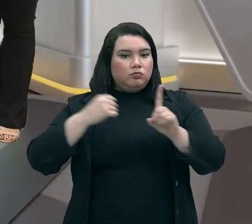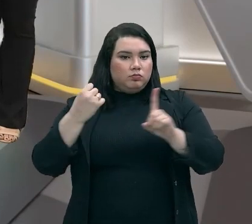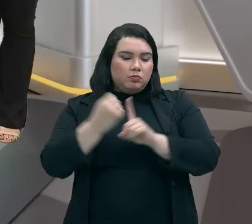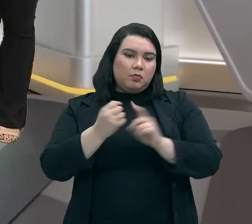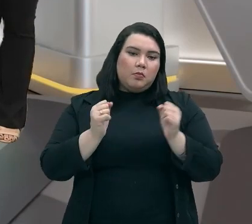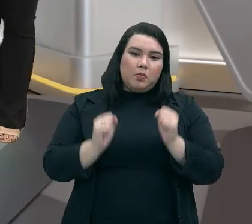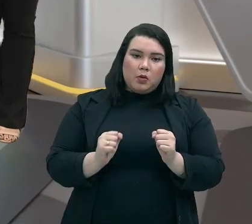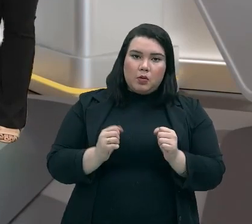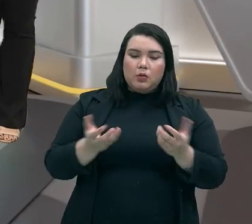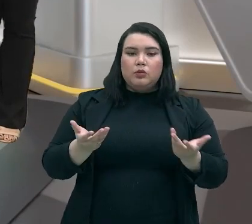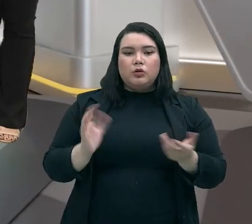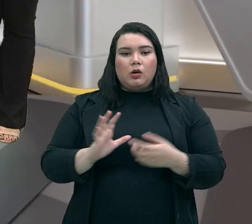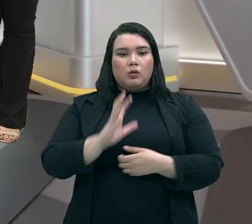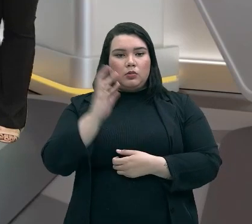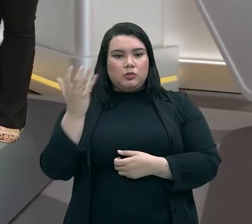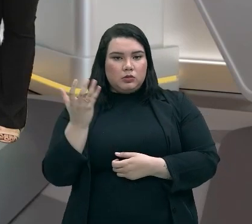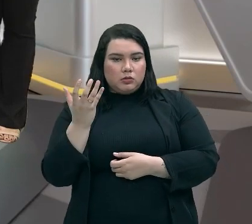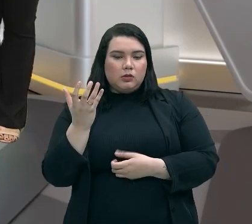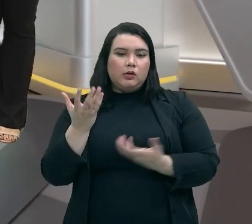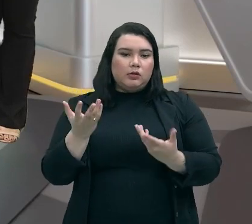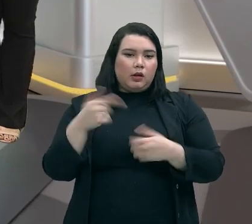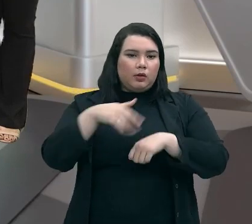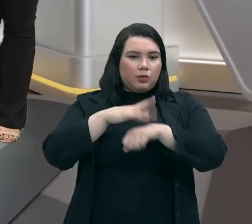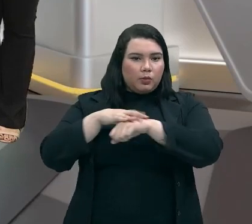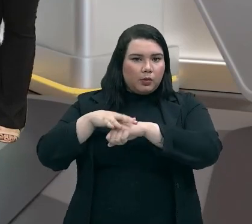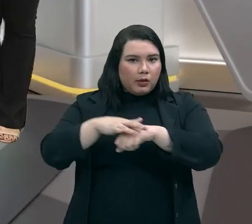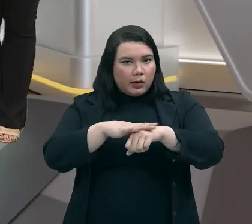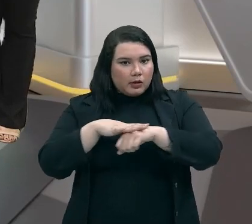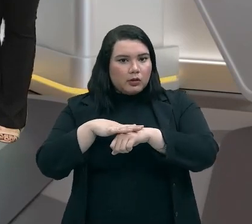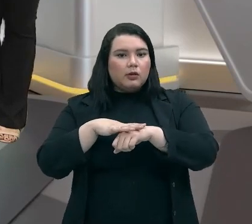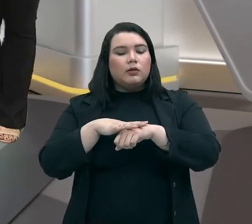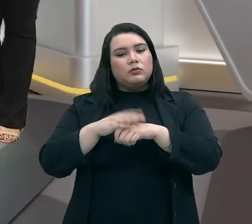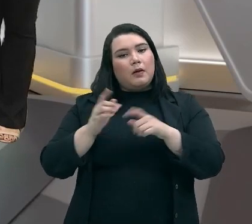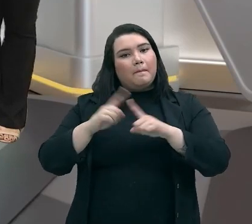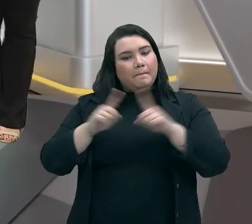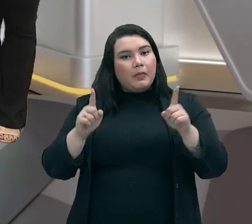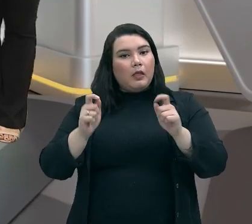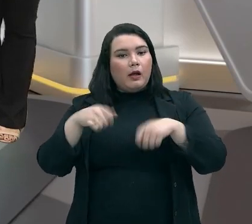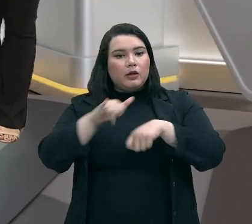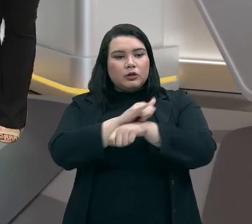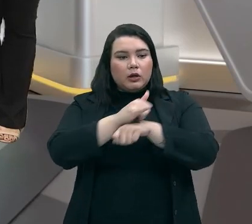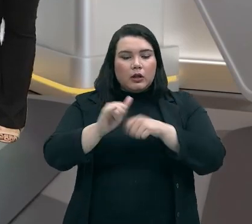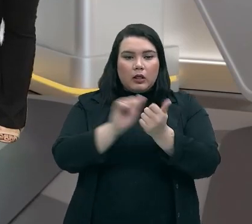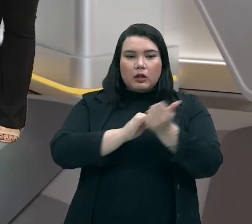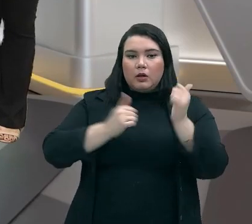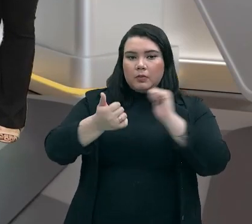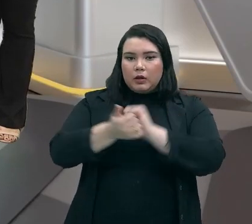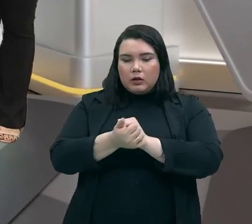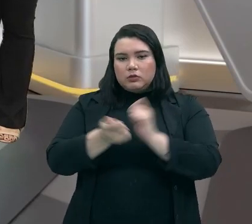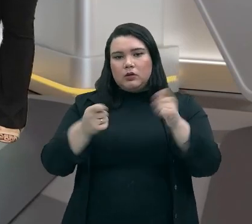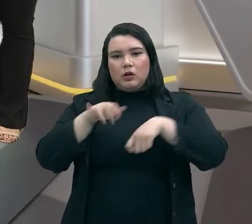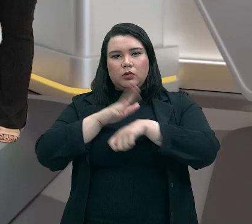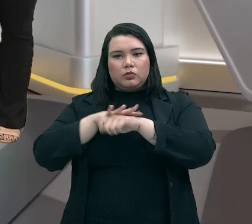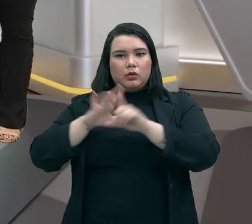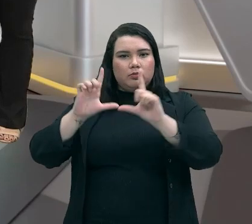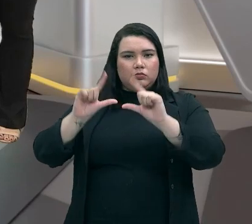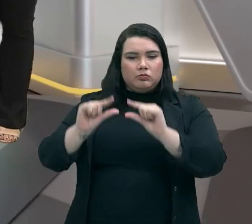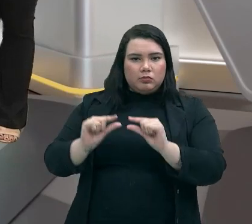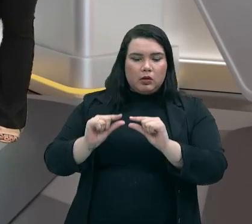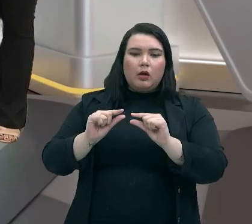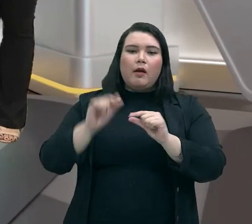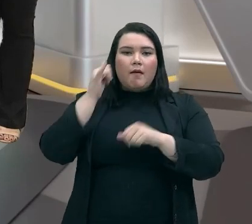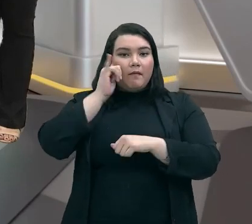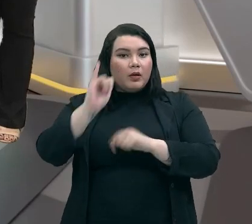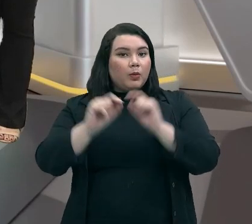pode mitigar seus efeitos adversos mediante estratégias de adaptação e também de redução das emissões